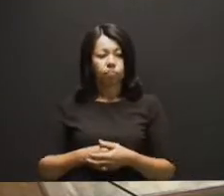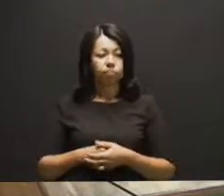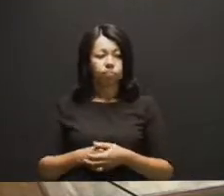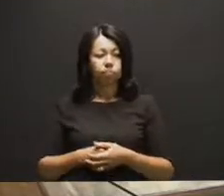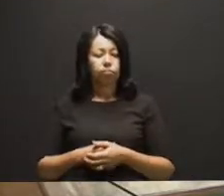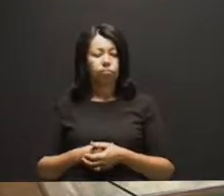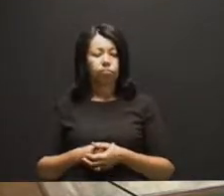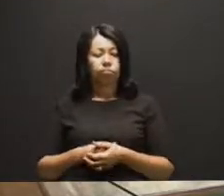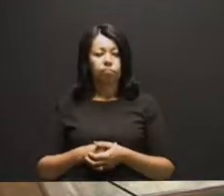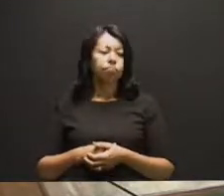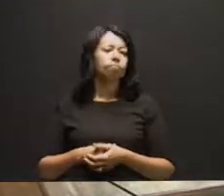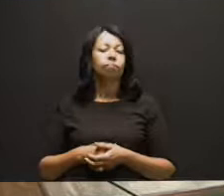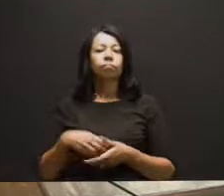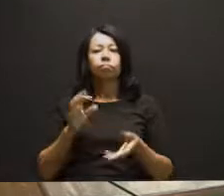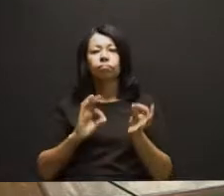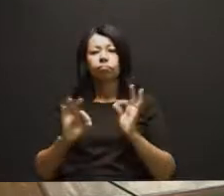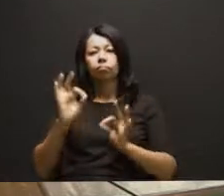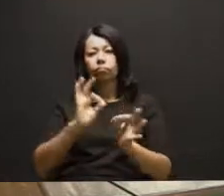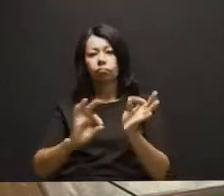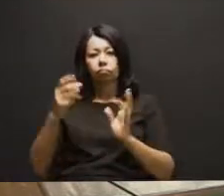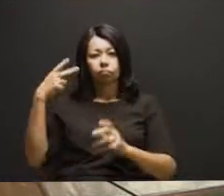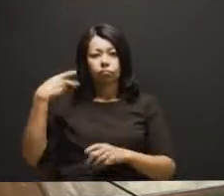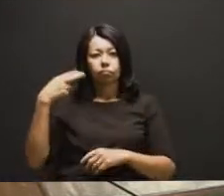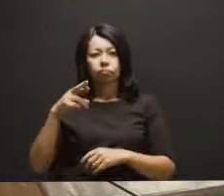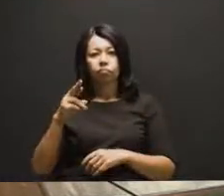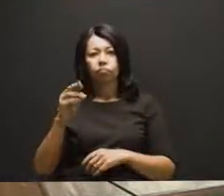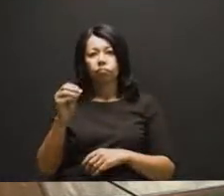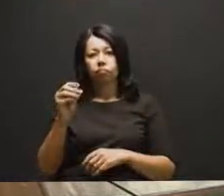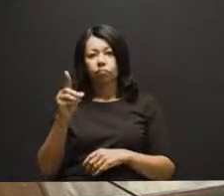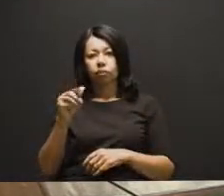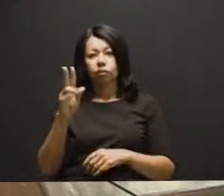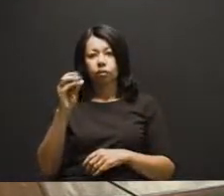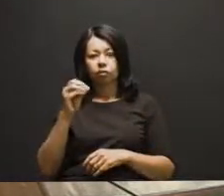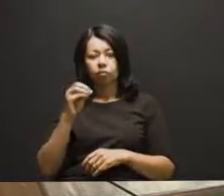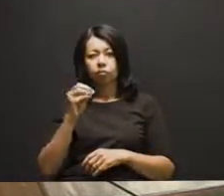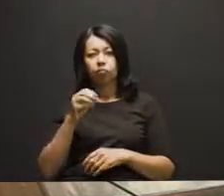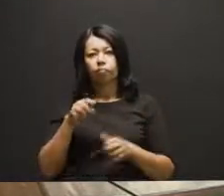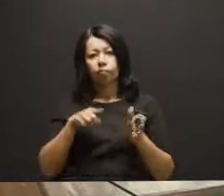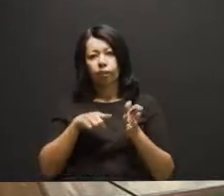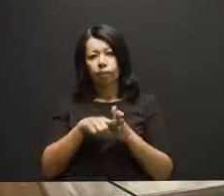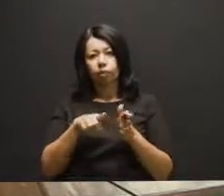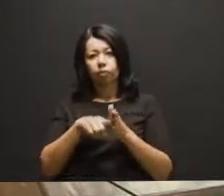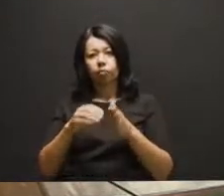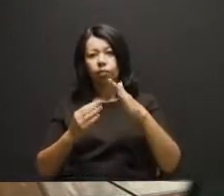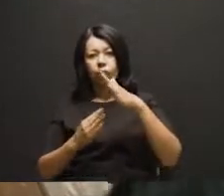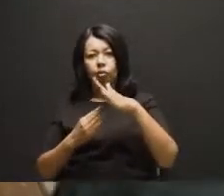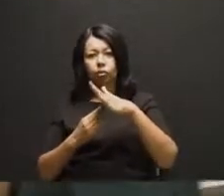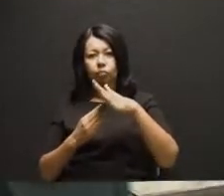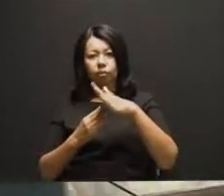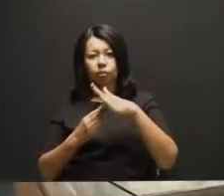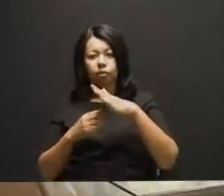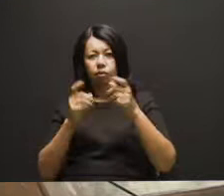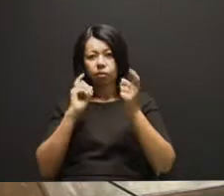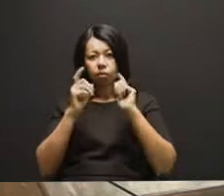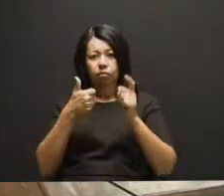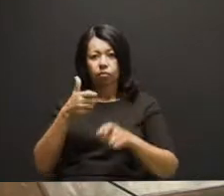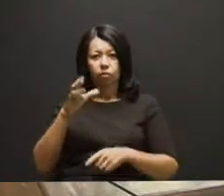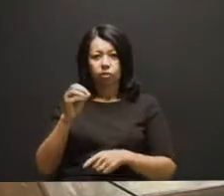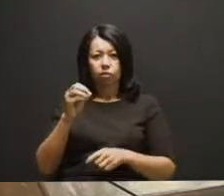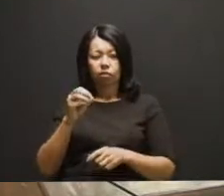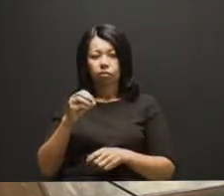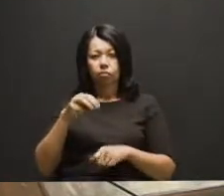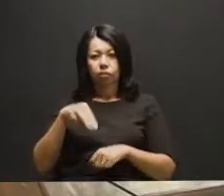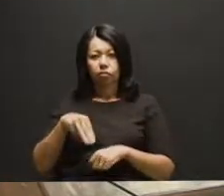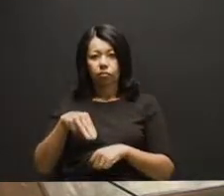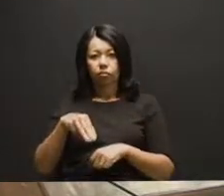estou engasgado questão de o vereador diego alemão solicito que vossa excelência consulte o plenário para a suspensão da sessão por 10 minutos para tirar uma foto